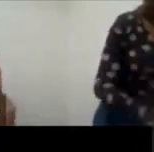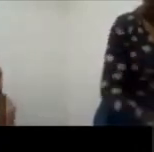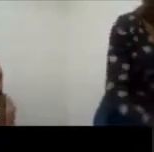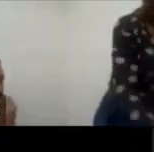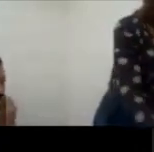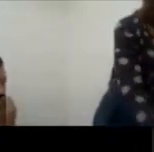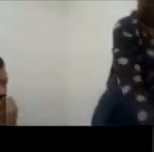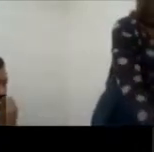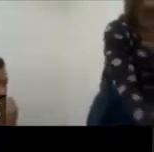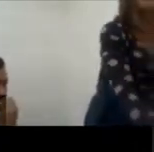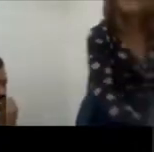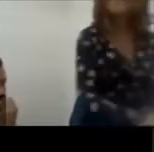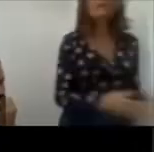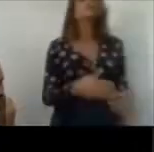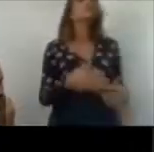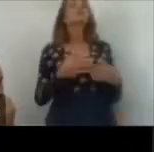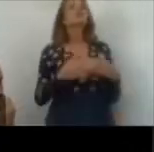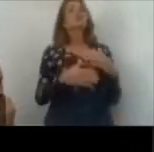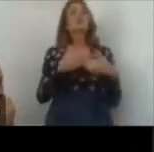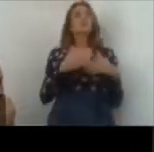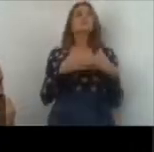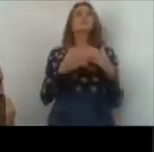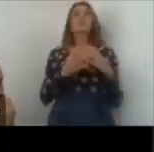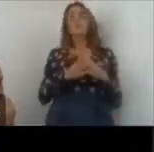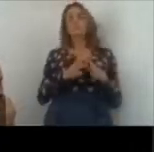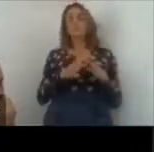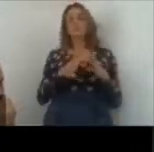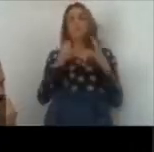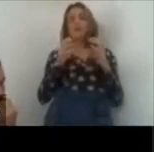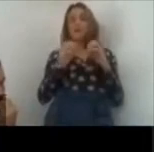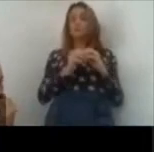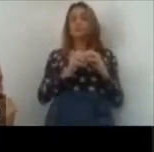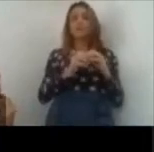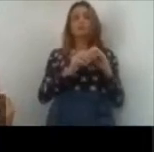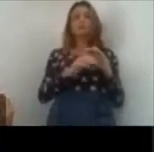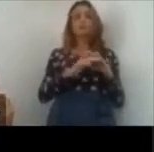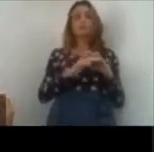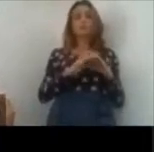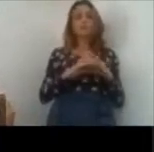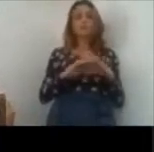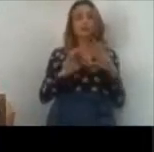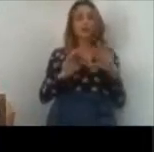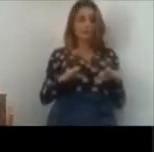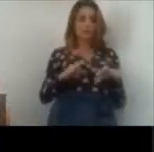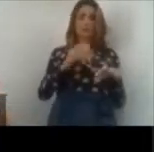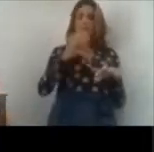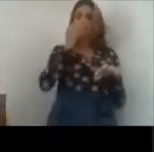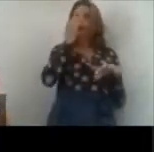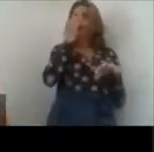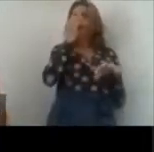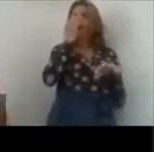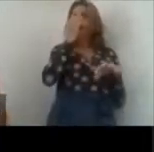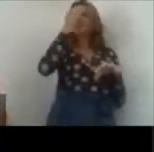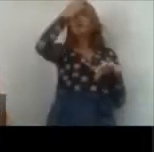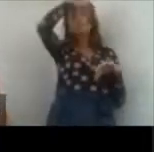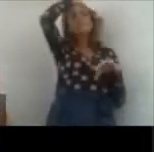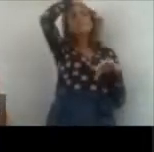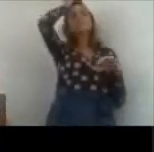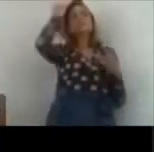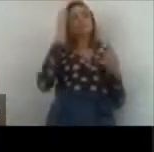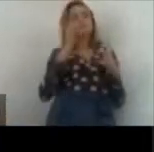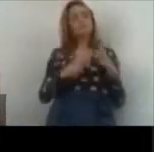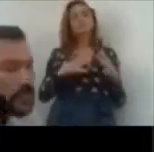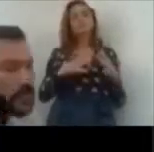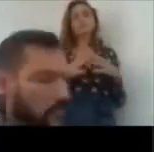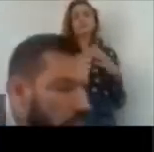Ah, sim. Pessoas que já têm enfermidades nos ossos são mais propensas. Em relação aos tumores pediátricos, existem até